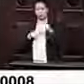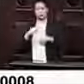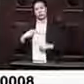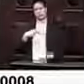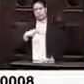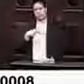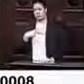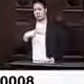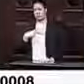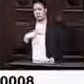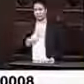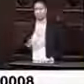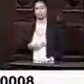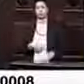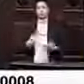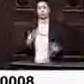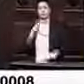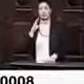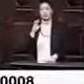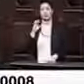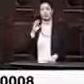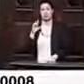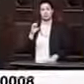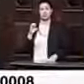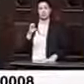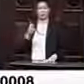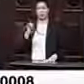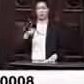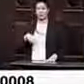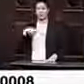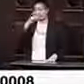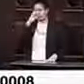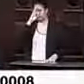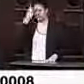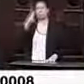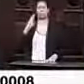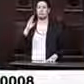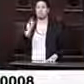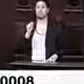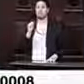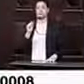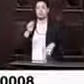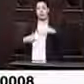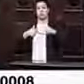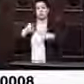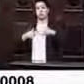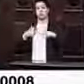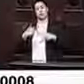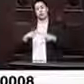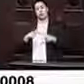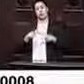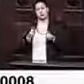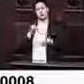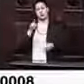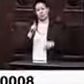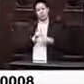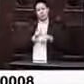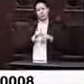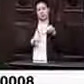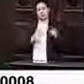Estado. A SEDAI é responsável por um dos serviços mais essenciais, principalmente a população mais